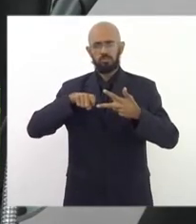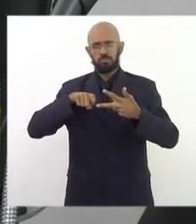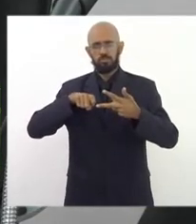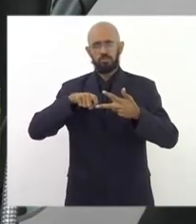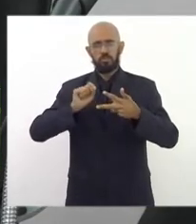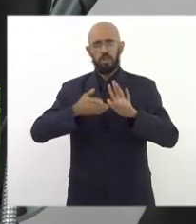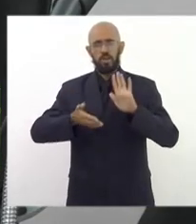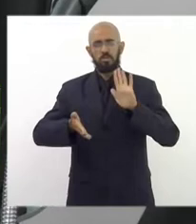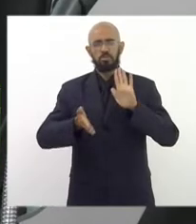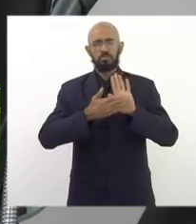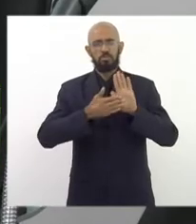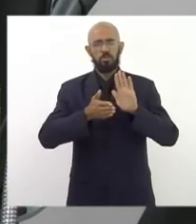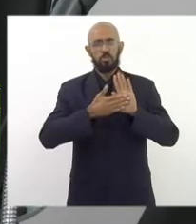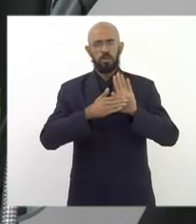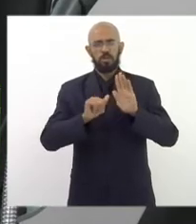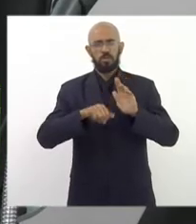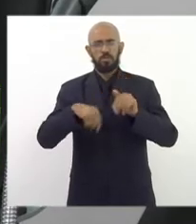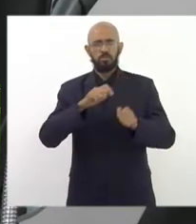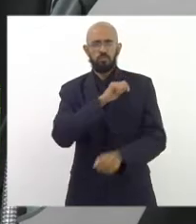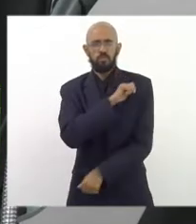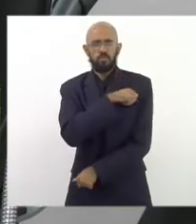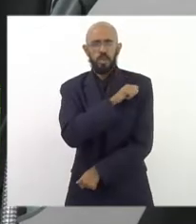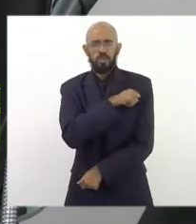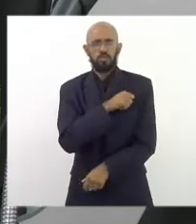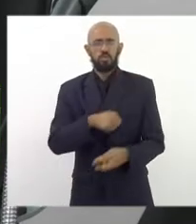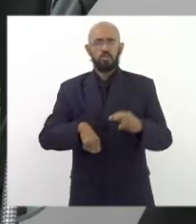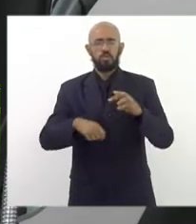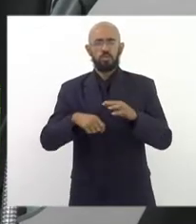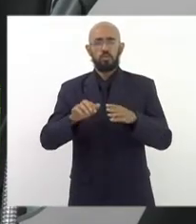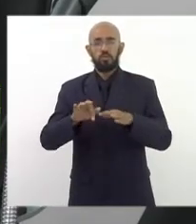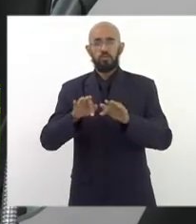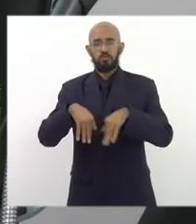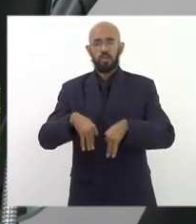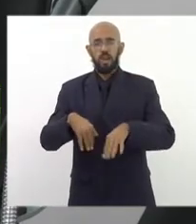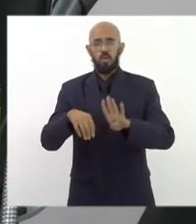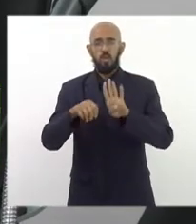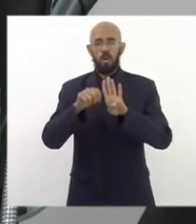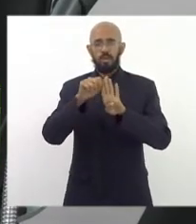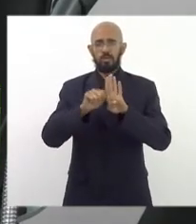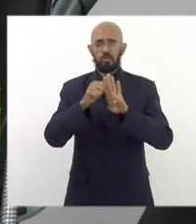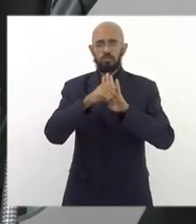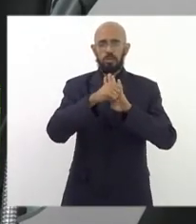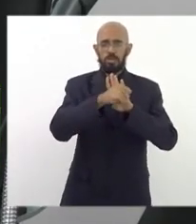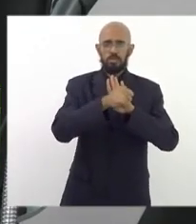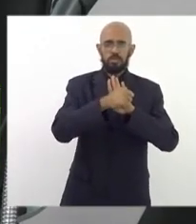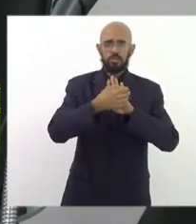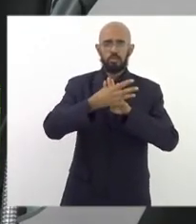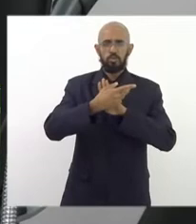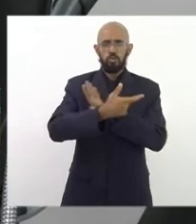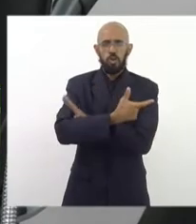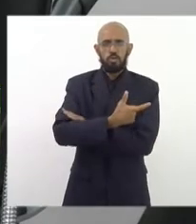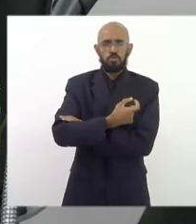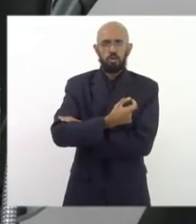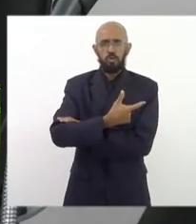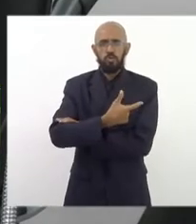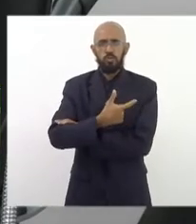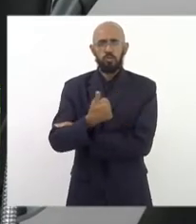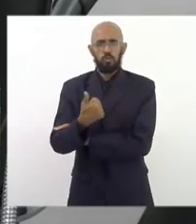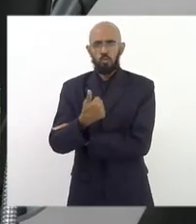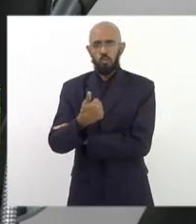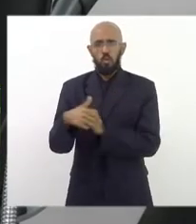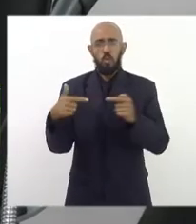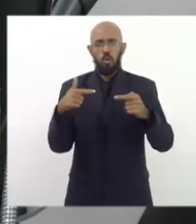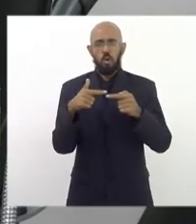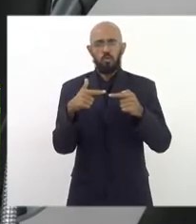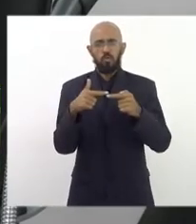metas fiscais do terceiro quadrimestre de 2021, conforme determinação do